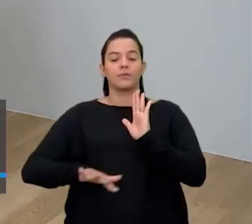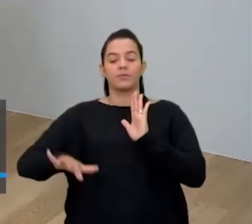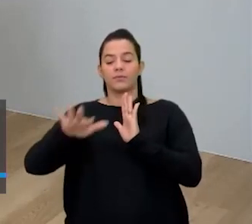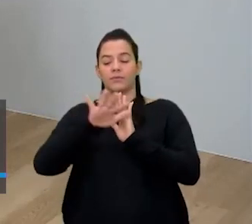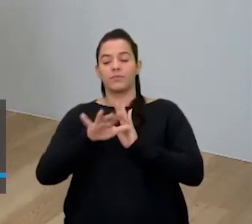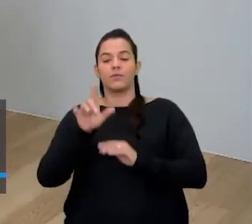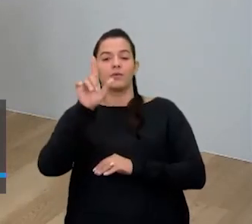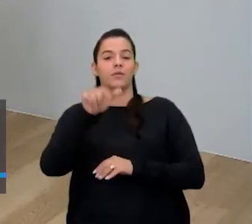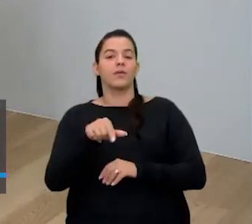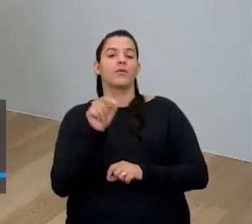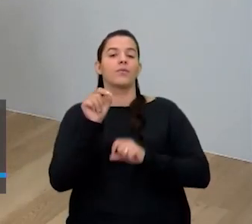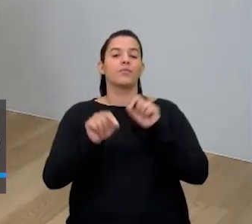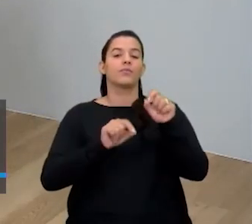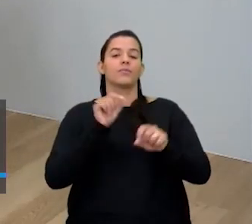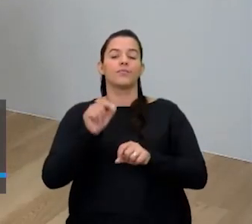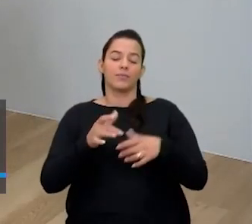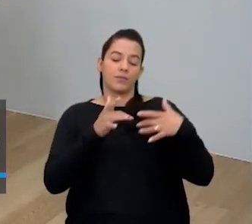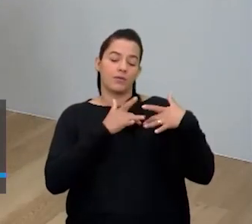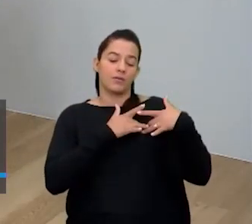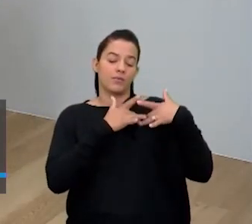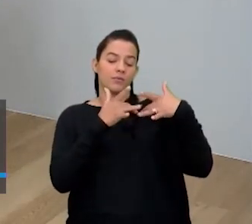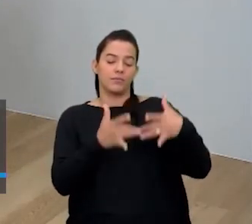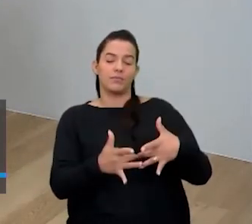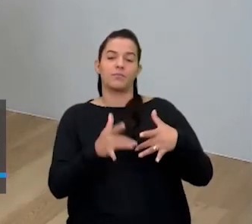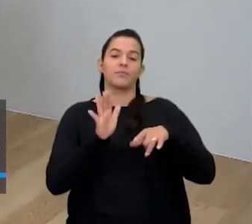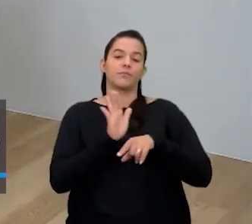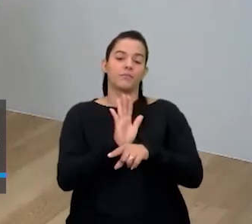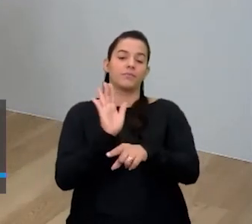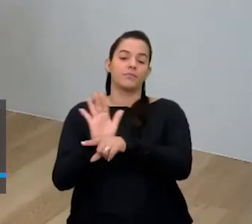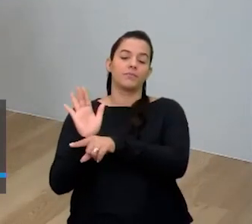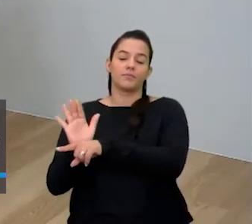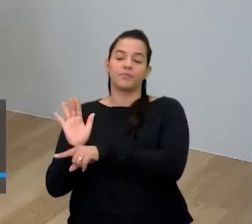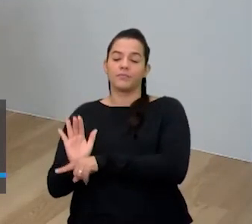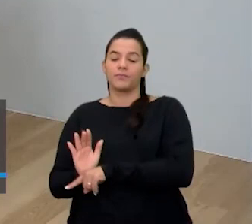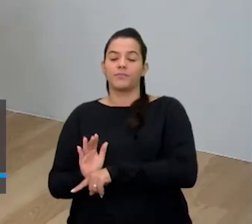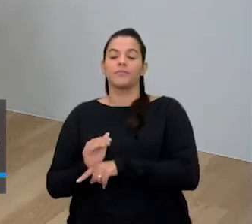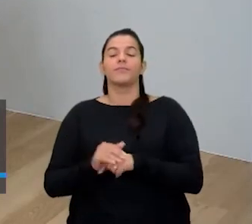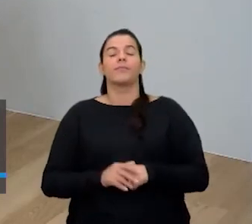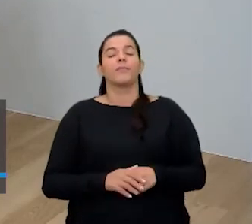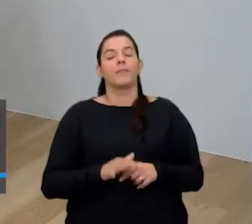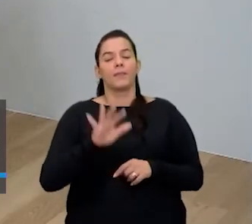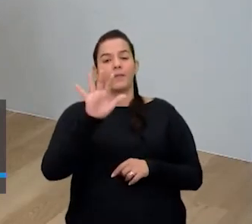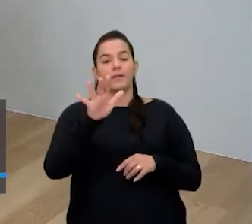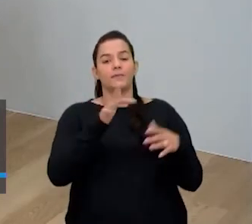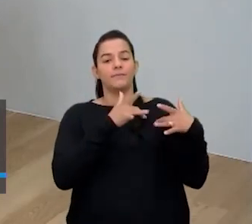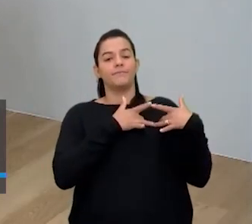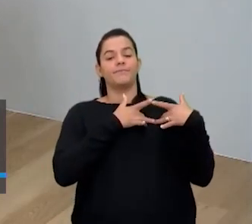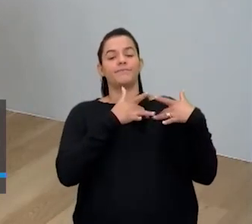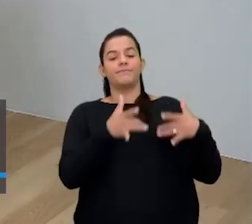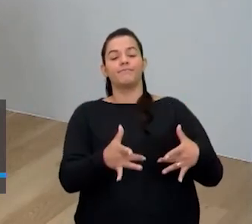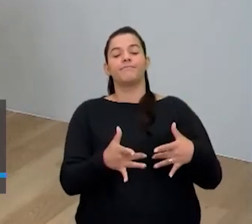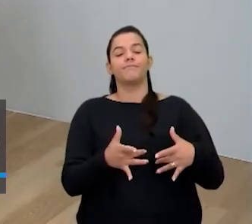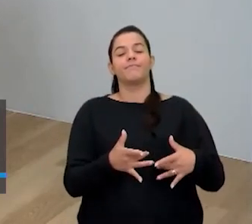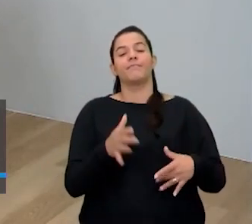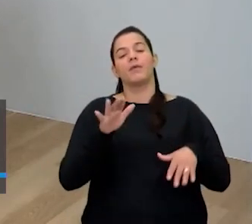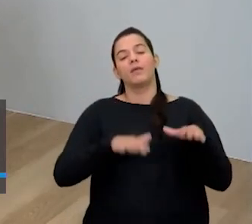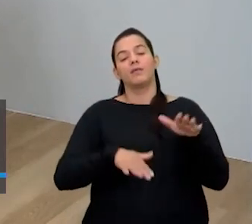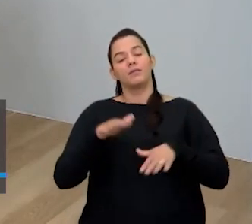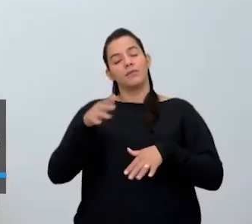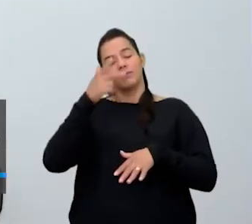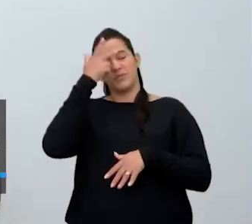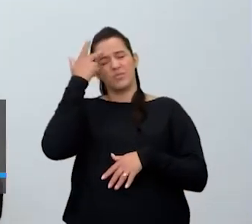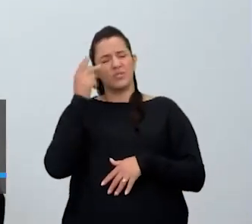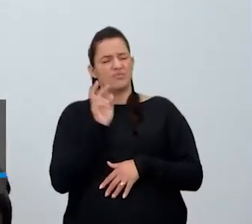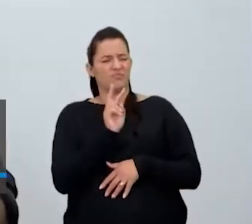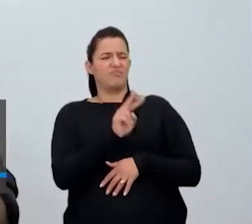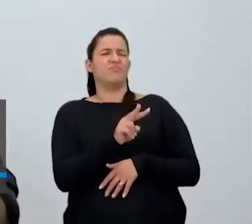é a noção de solidariedade. E solidariedade é algo que pode parecer meio esquisito que eu vou dizer, mas